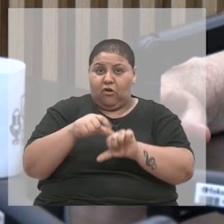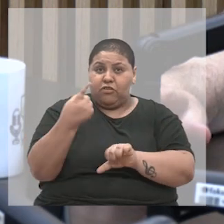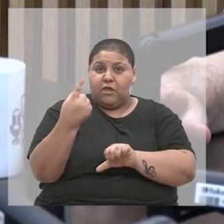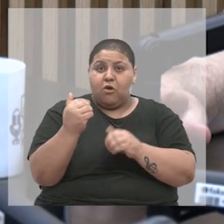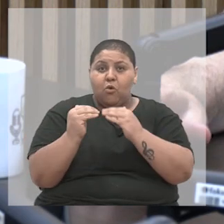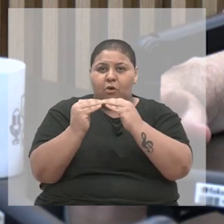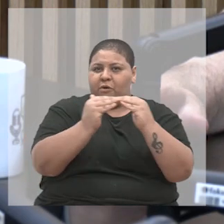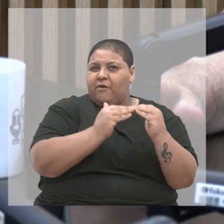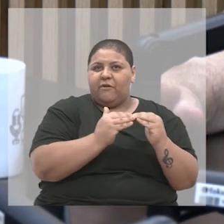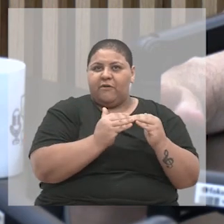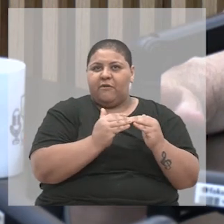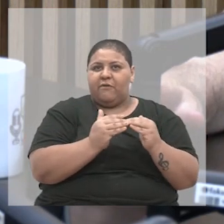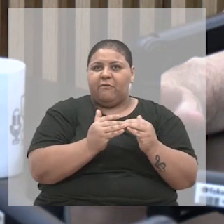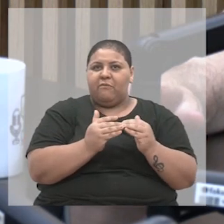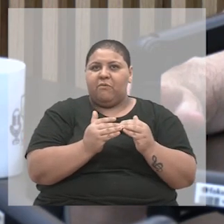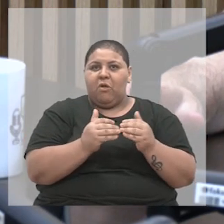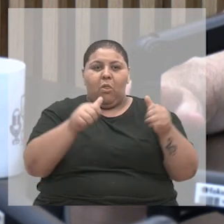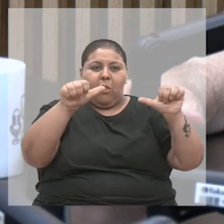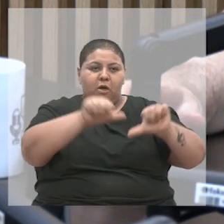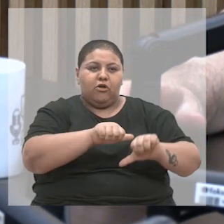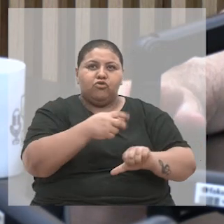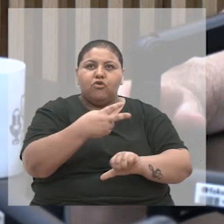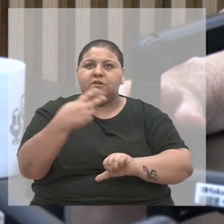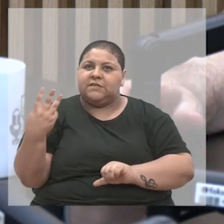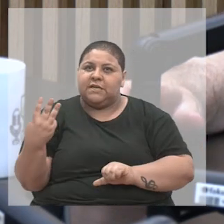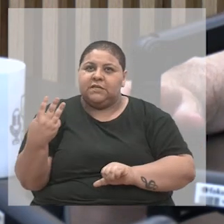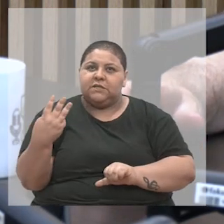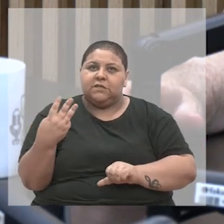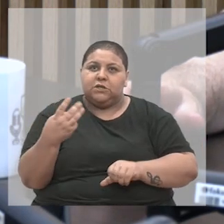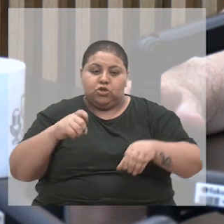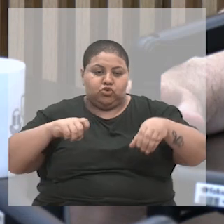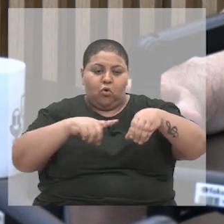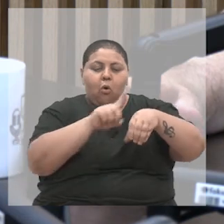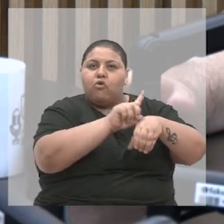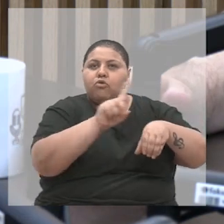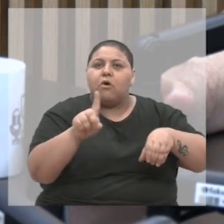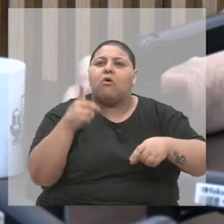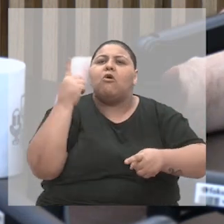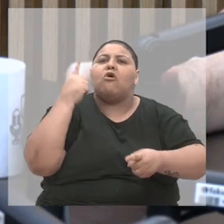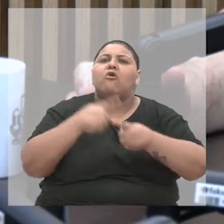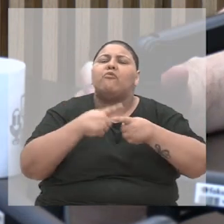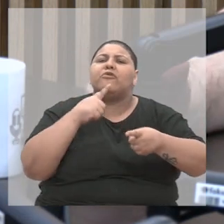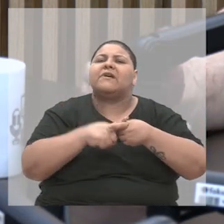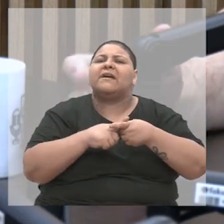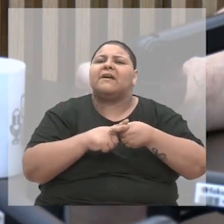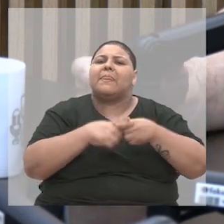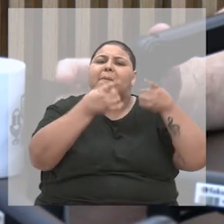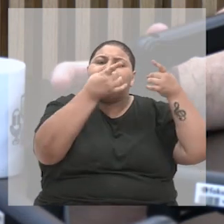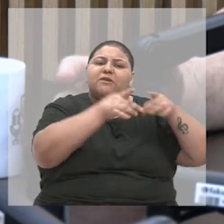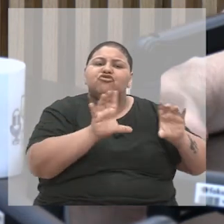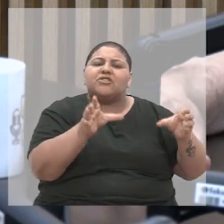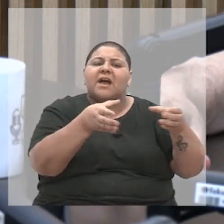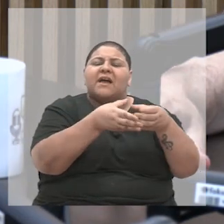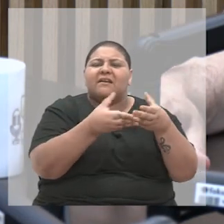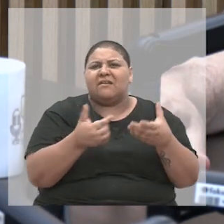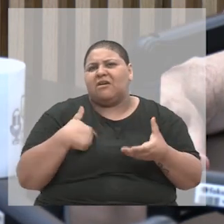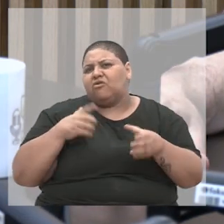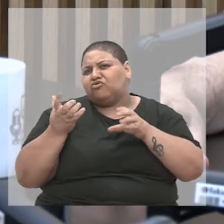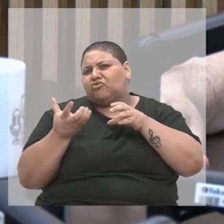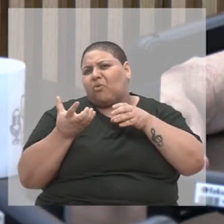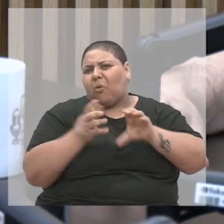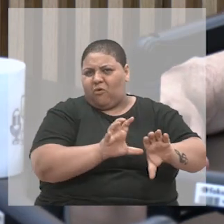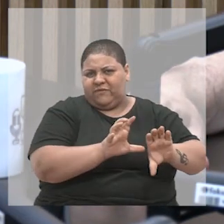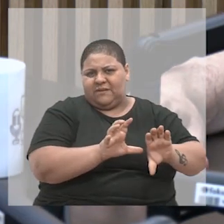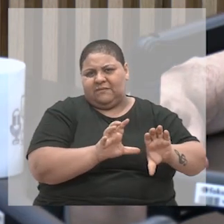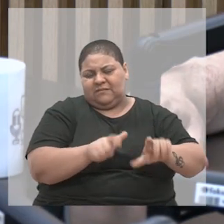E não é uma derrota de 2 gols, 3 gols, é 10 gols, 10, 15. Então, para que expor é uma diferença? Então, eu sou